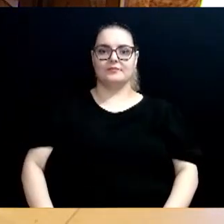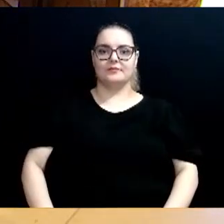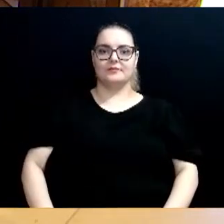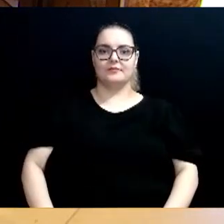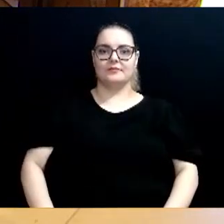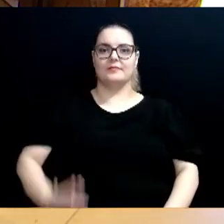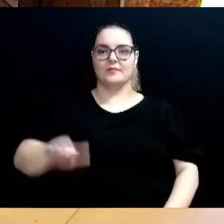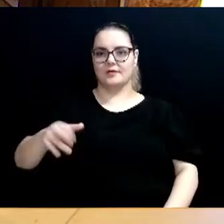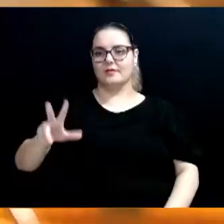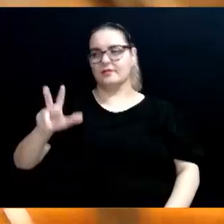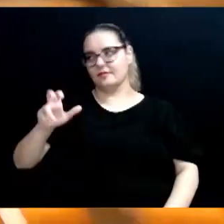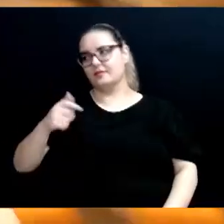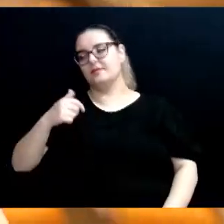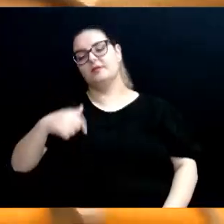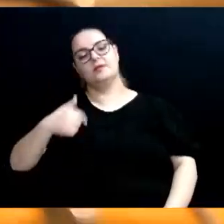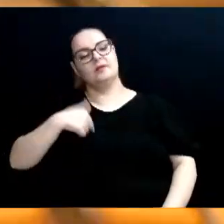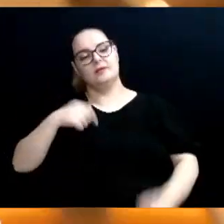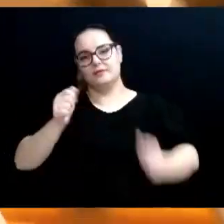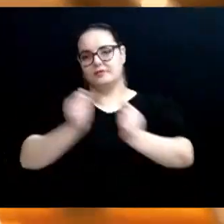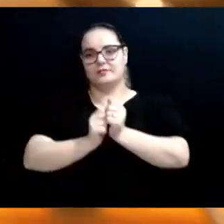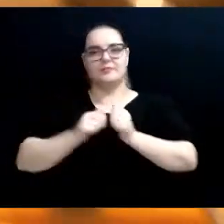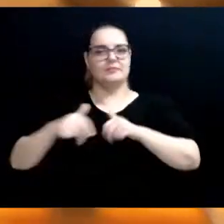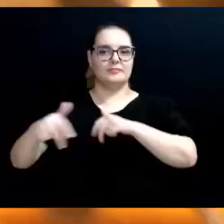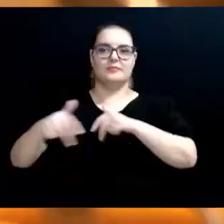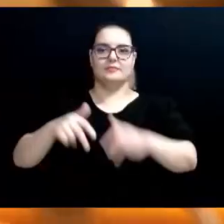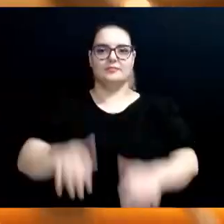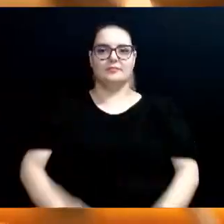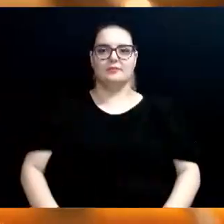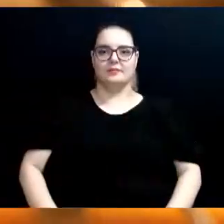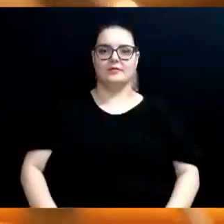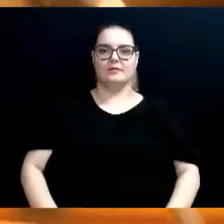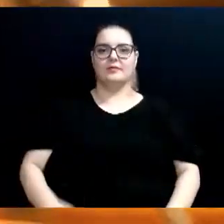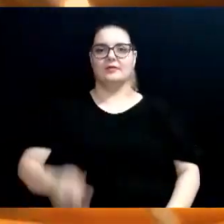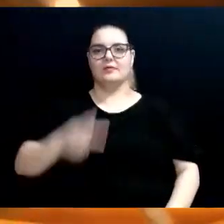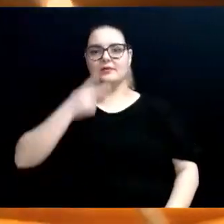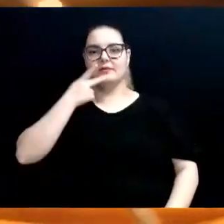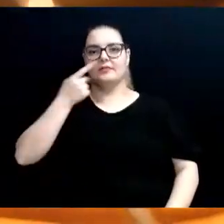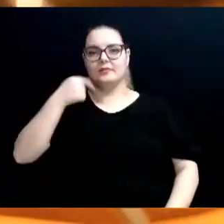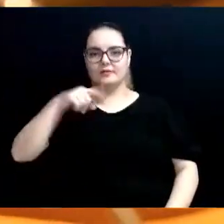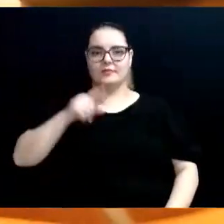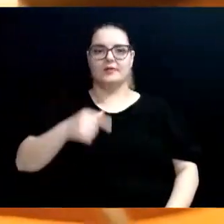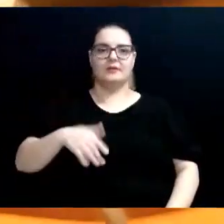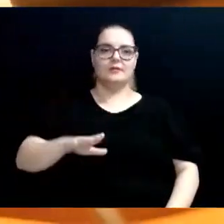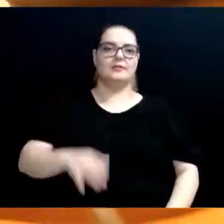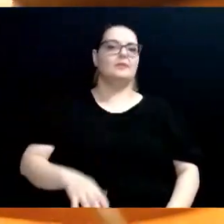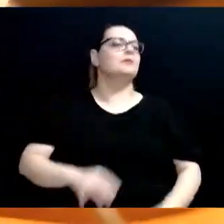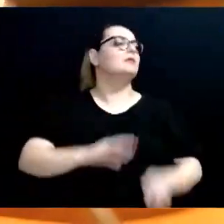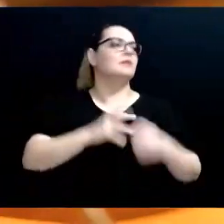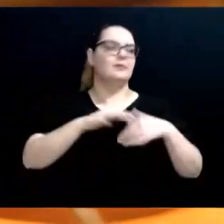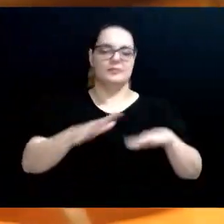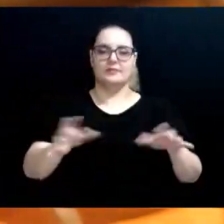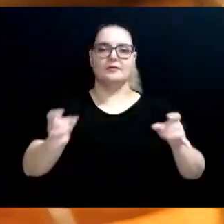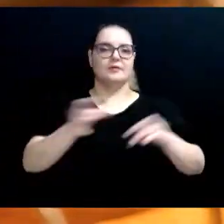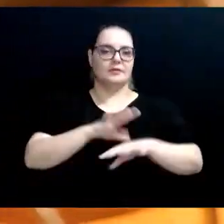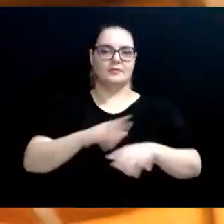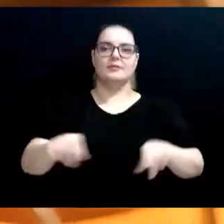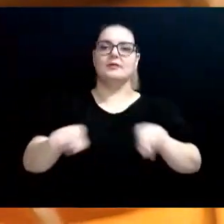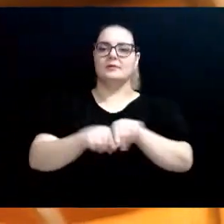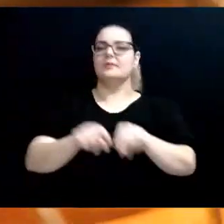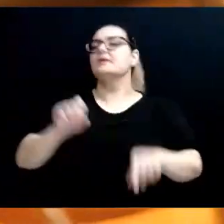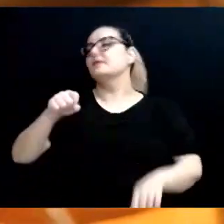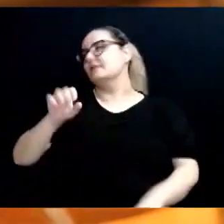abriu, quando foi o Iguatemi, eu também fui junto com elas. Eu estou sempre assim, falou que vai, vou. Passou a dor da